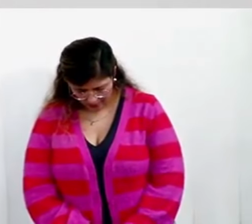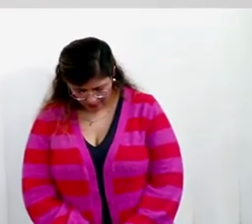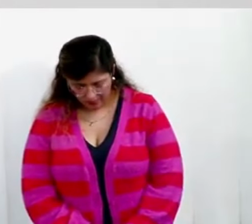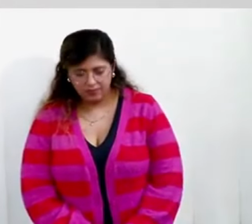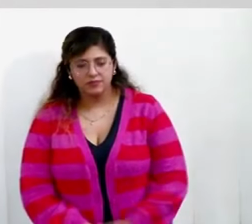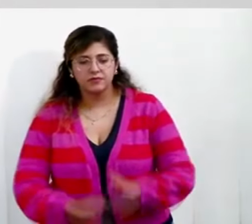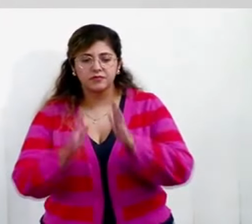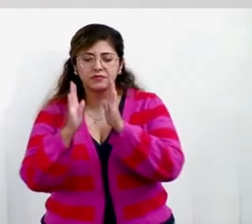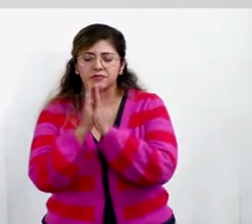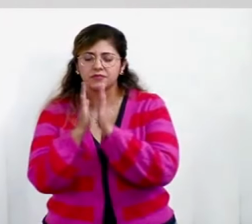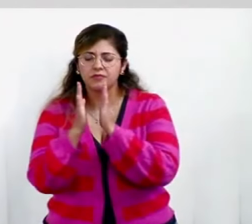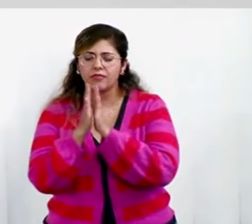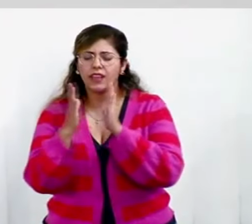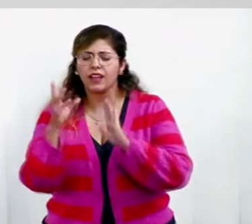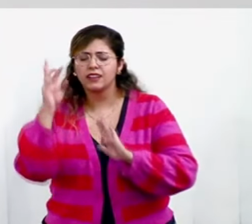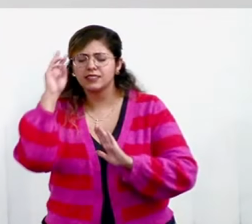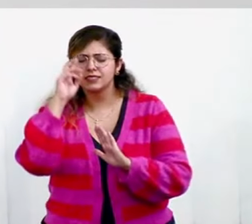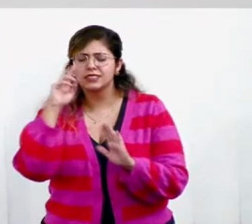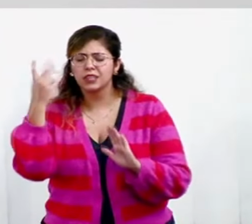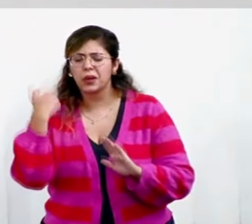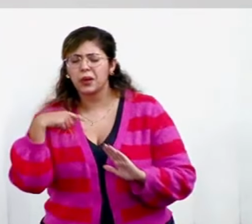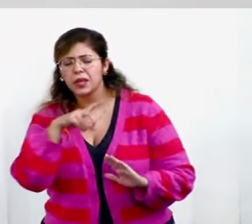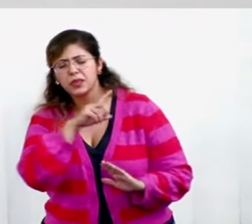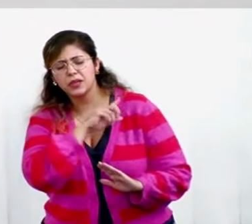Ó Senhor, Senhor nosso,